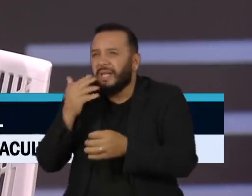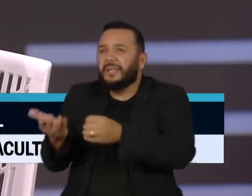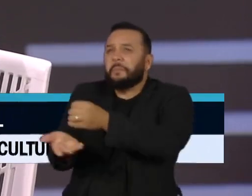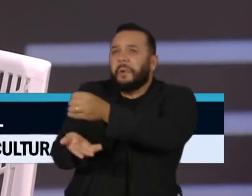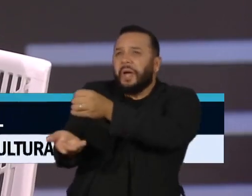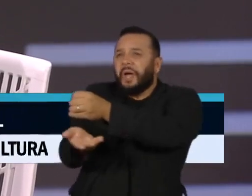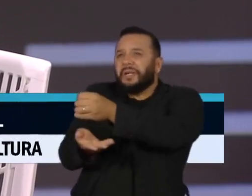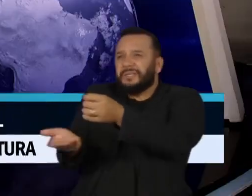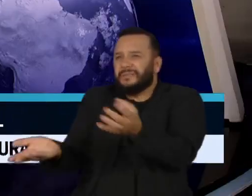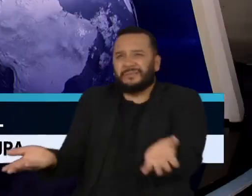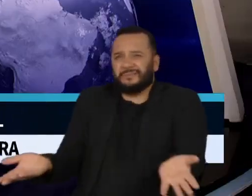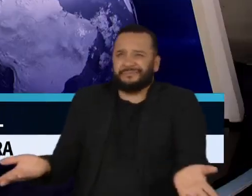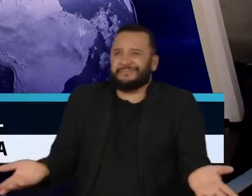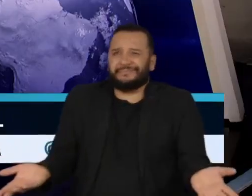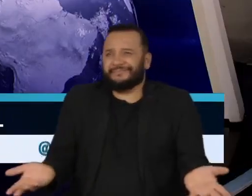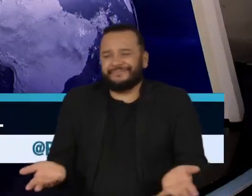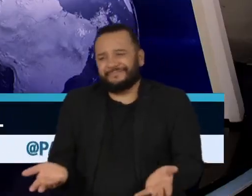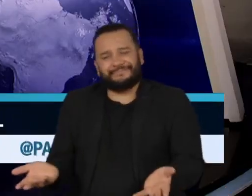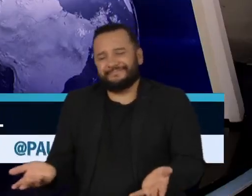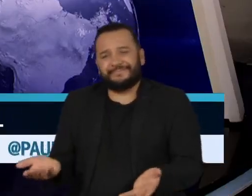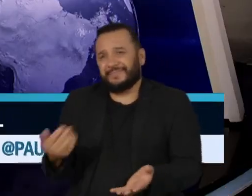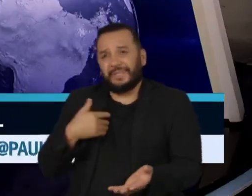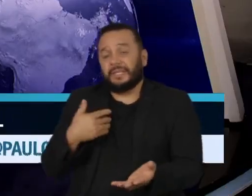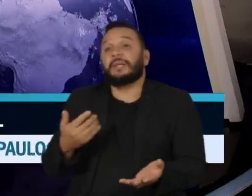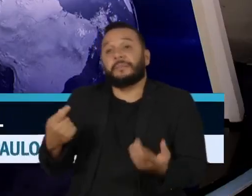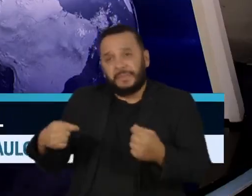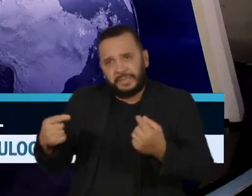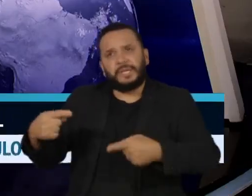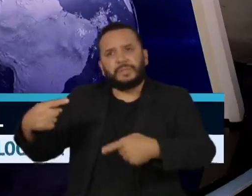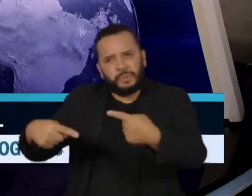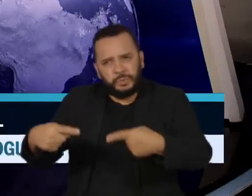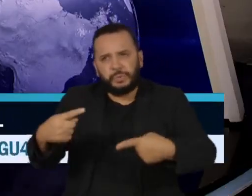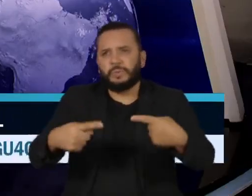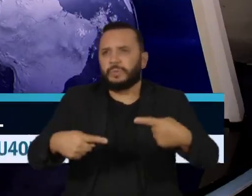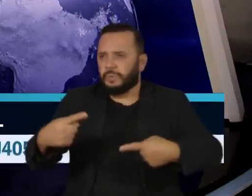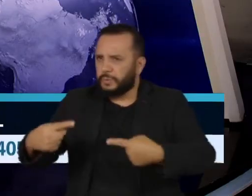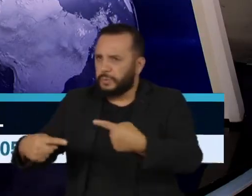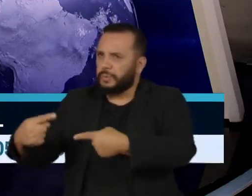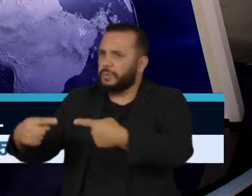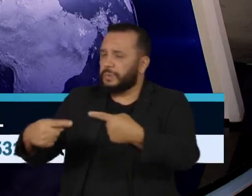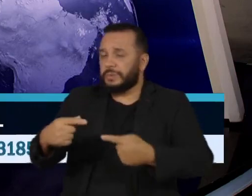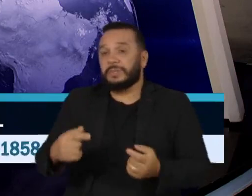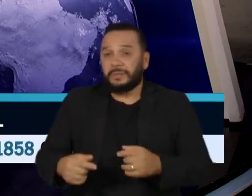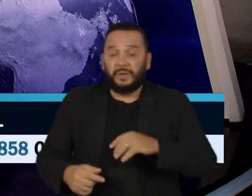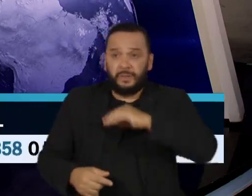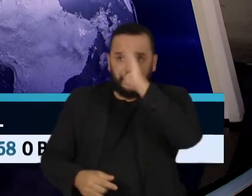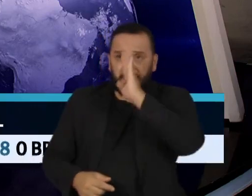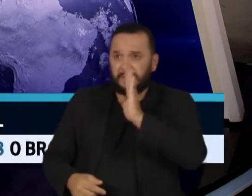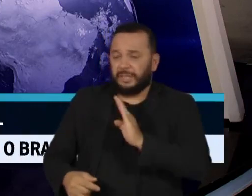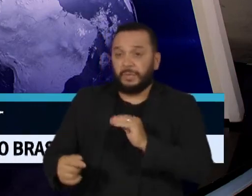para a economia, não está dado. Então, você precisa poder discutir. Agora, num país que tem dúvidas,